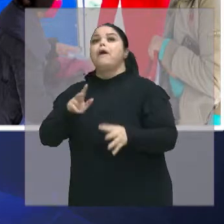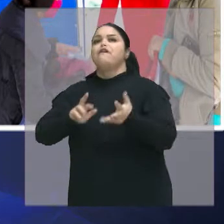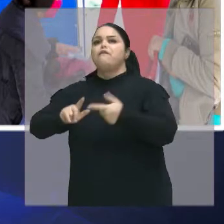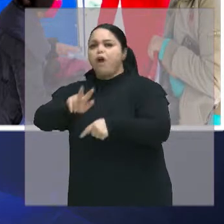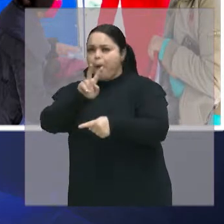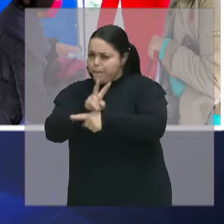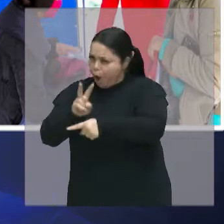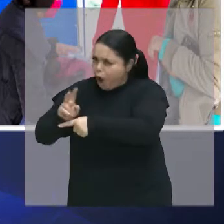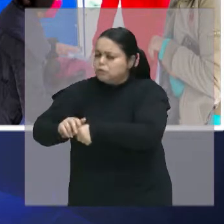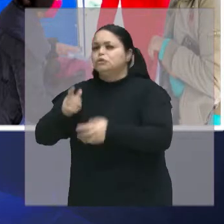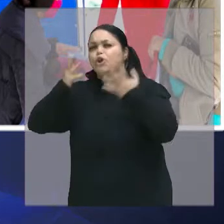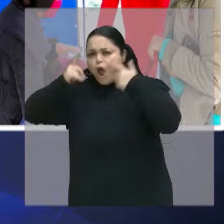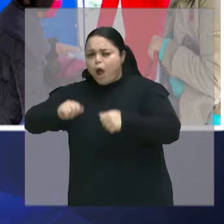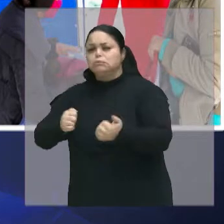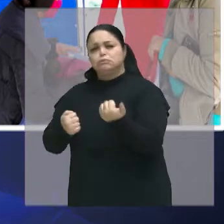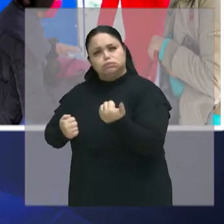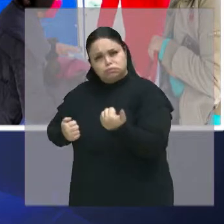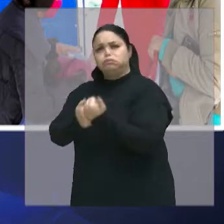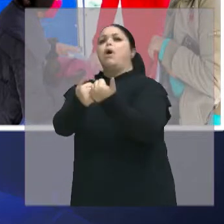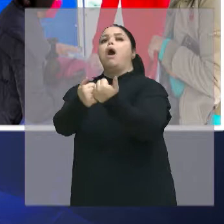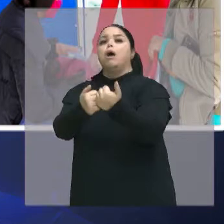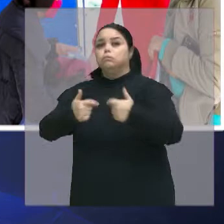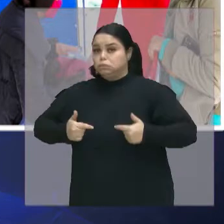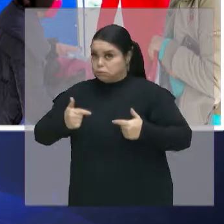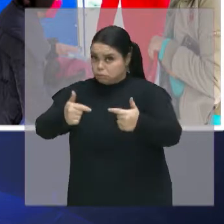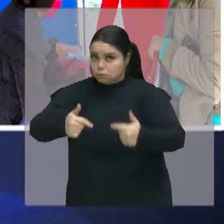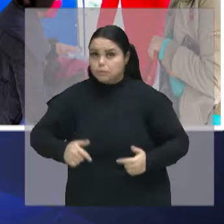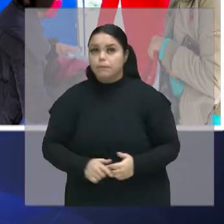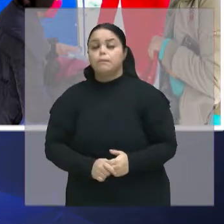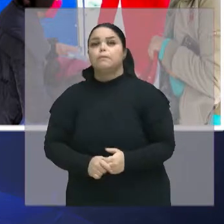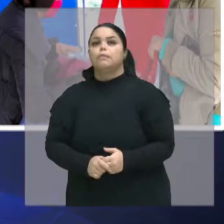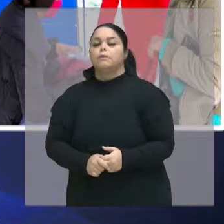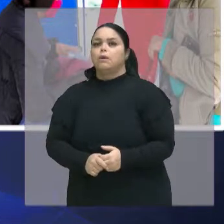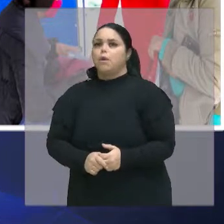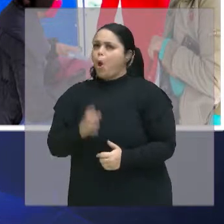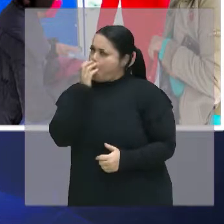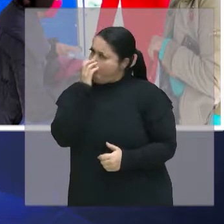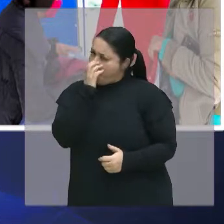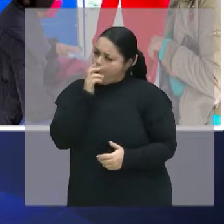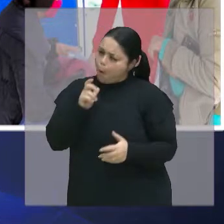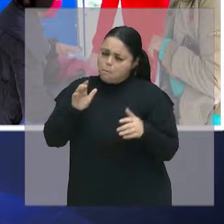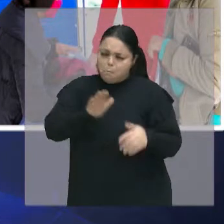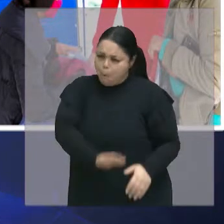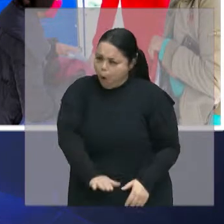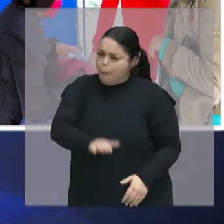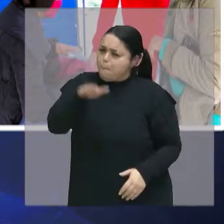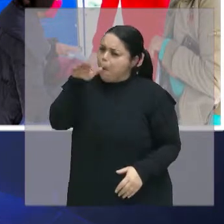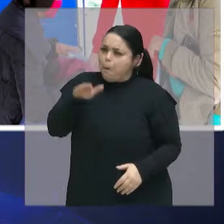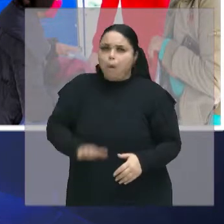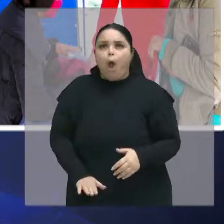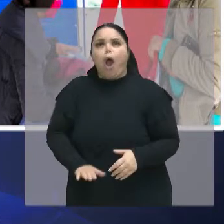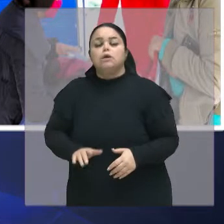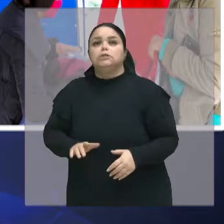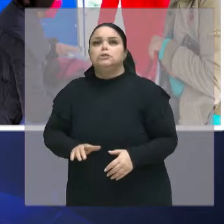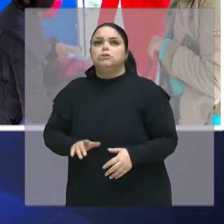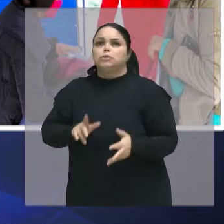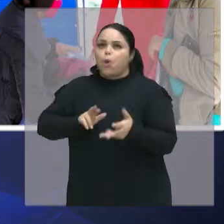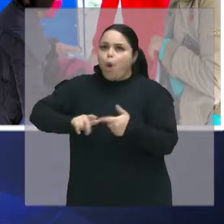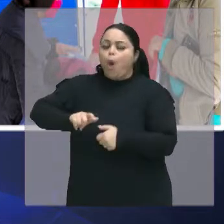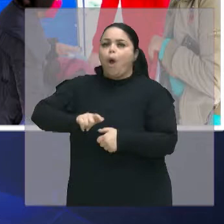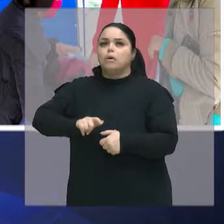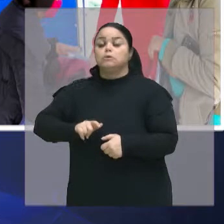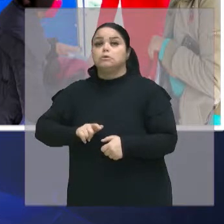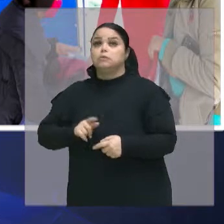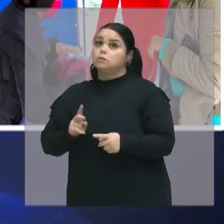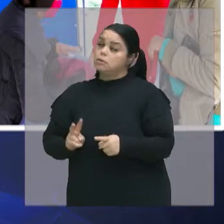protetores que estão ajudando nessas ações. E é cachorro de tudo quanto é tamanho, todo quanto é raça, tem algumas